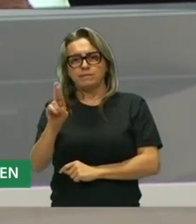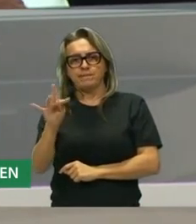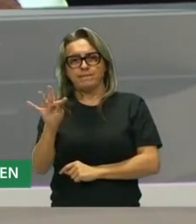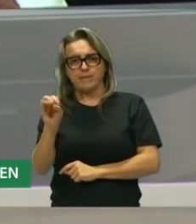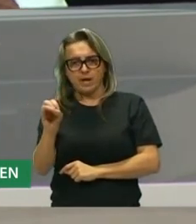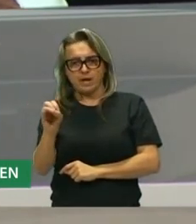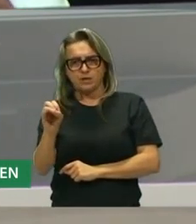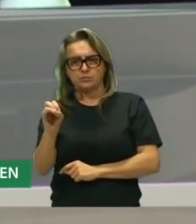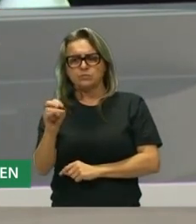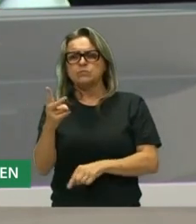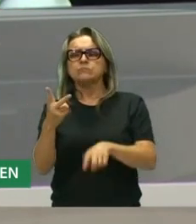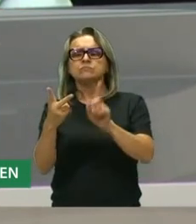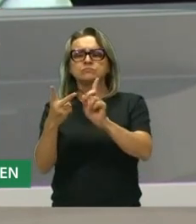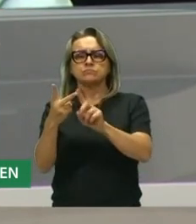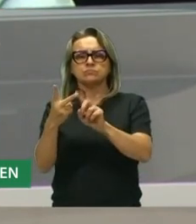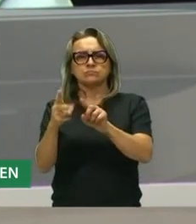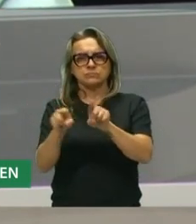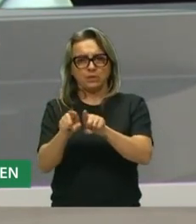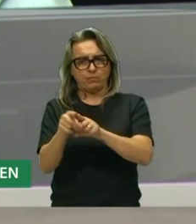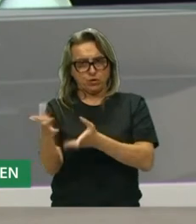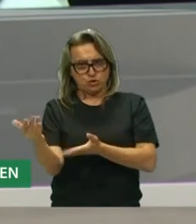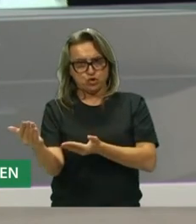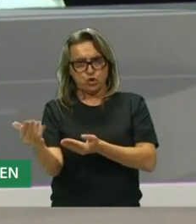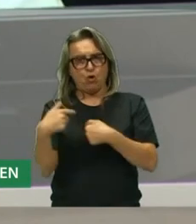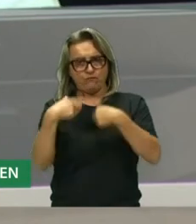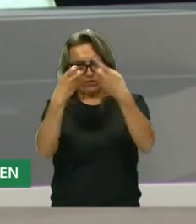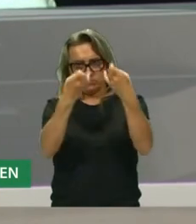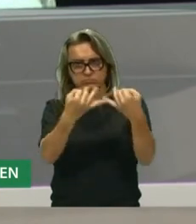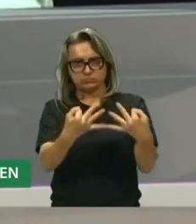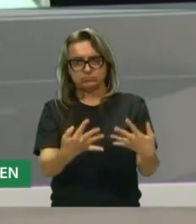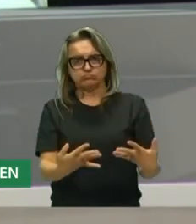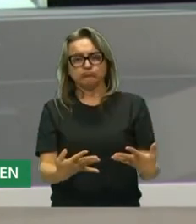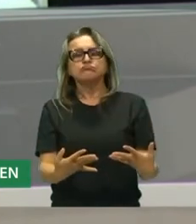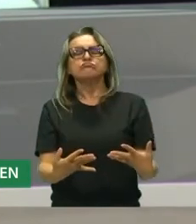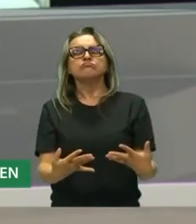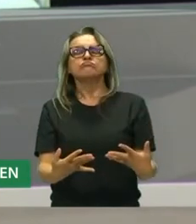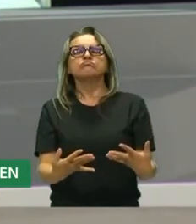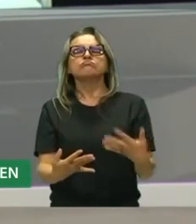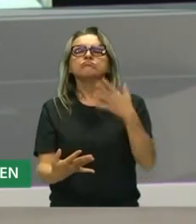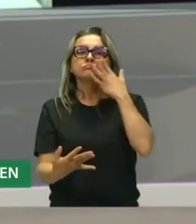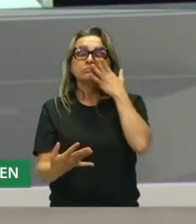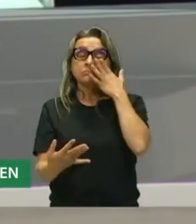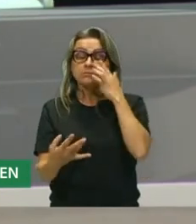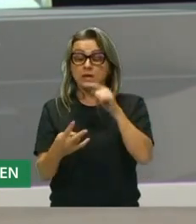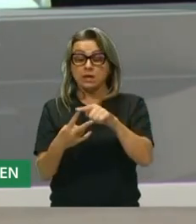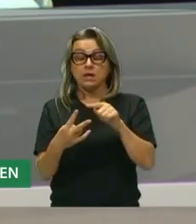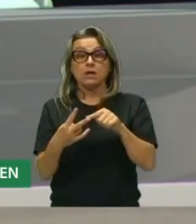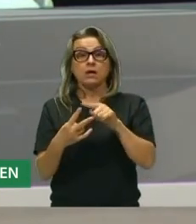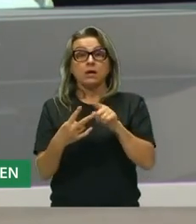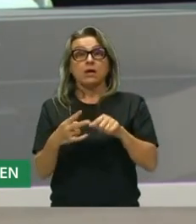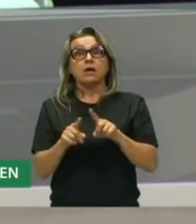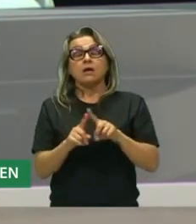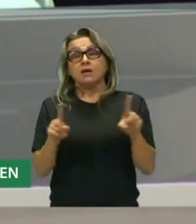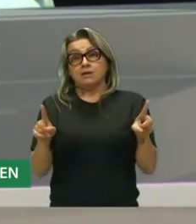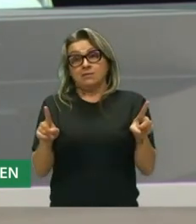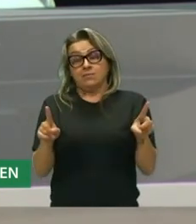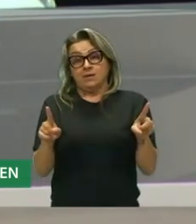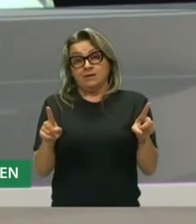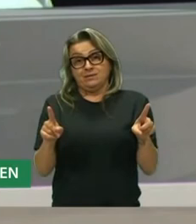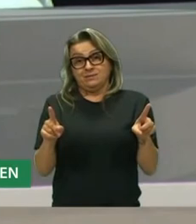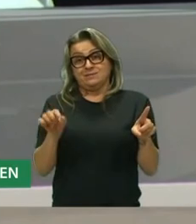que veio ali, irmã, fazer o seu relato, né? Mas eu acho que isso é um fato, isso